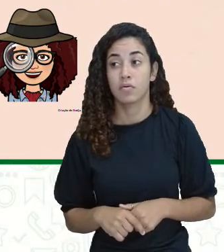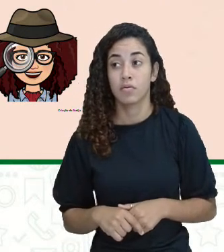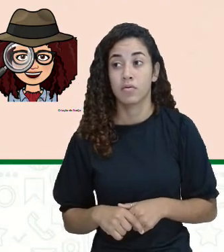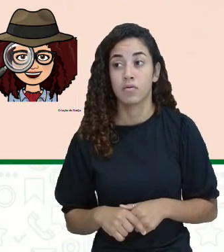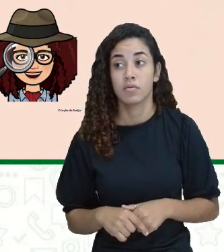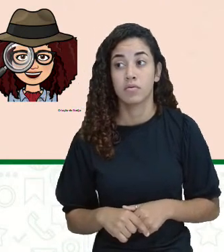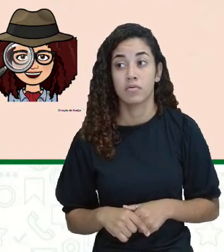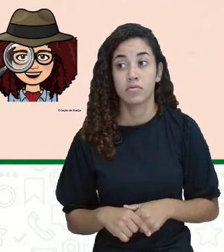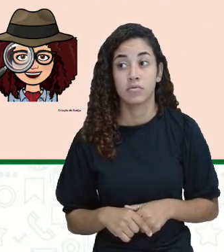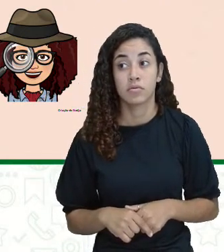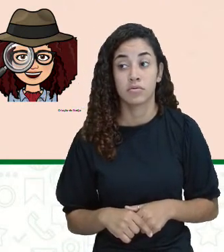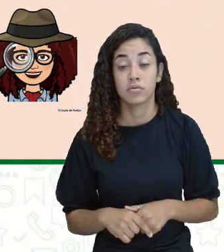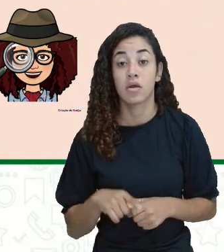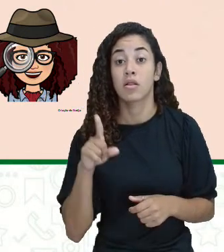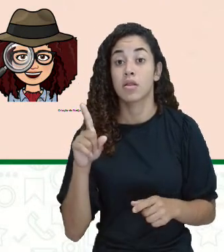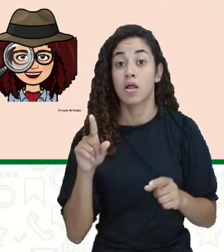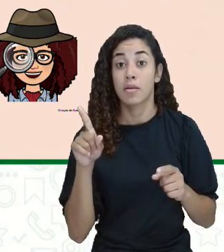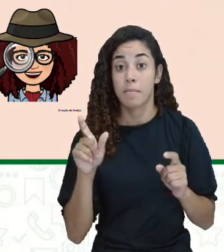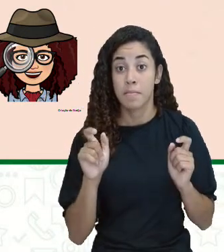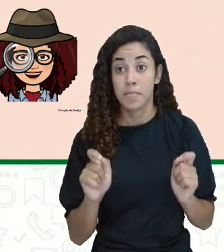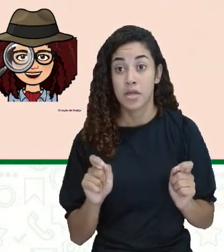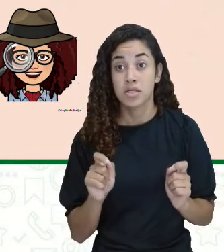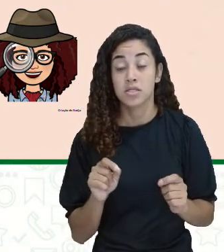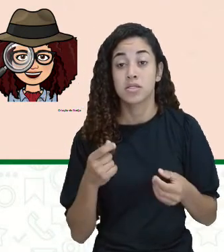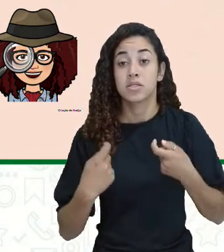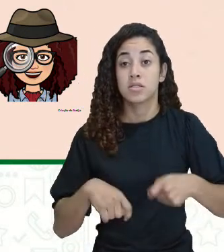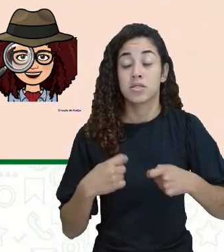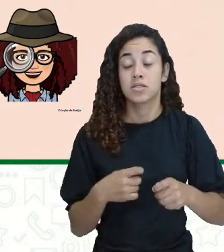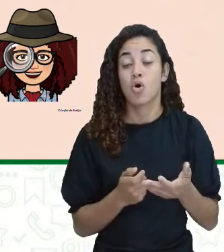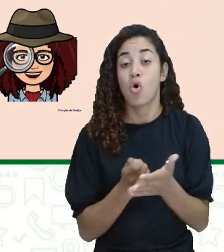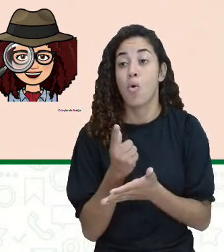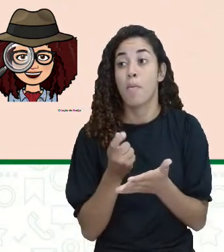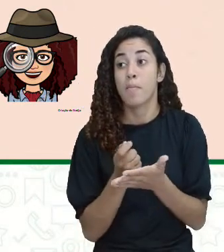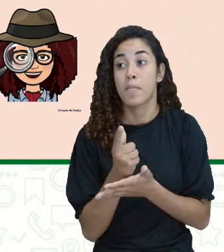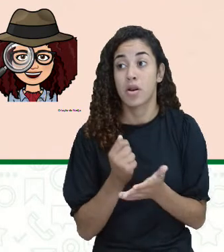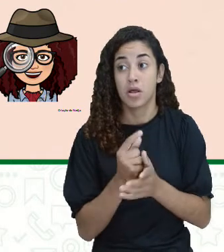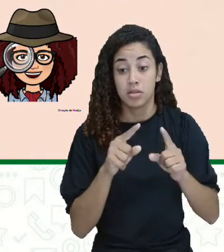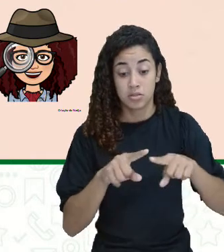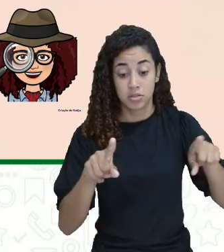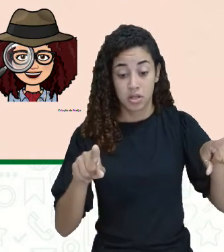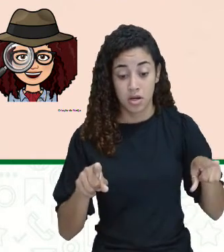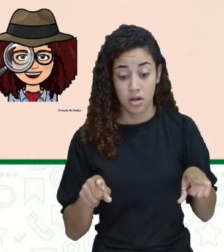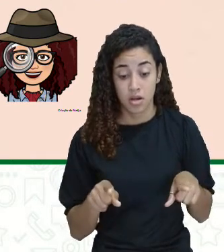que ele está precisando comprar de cerâmica,